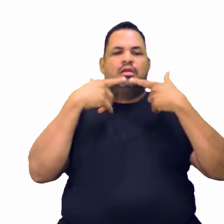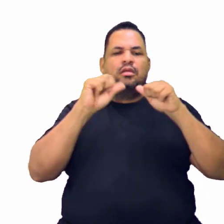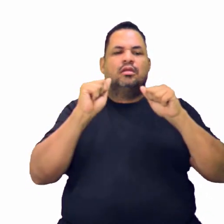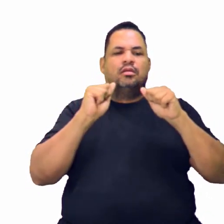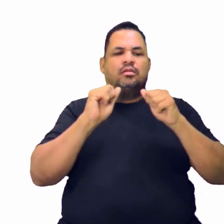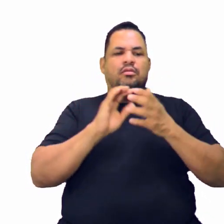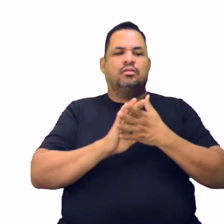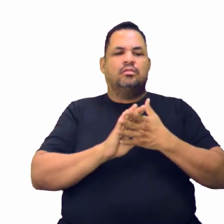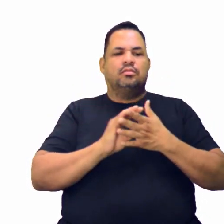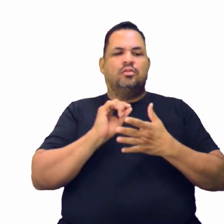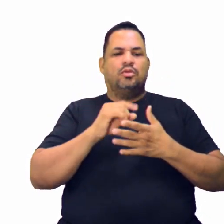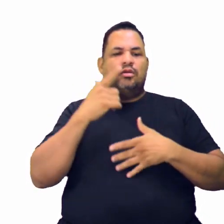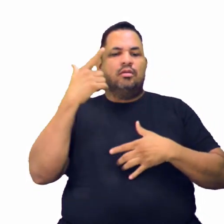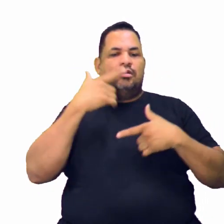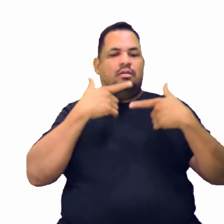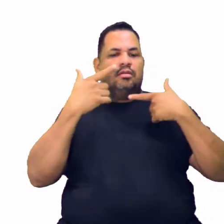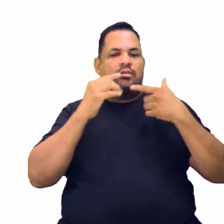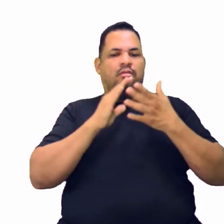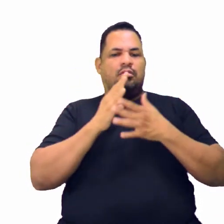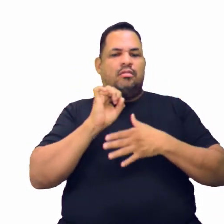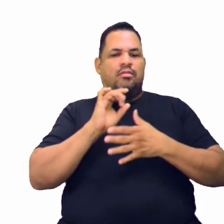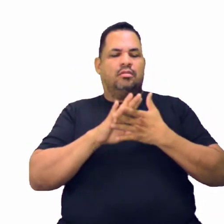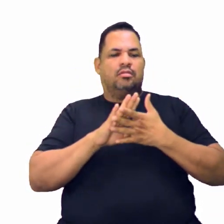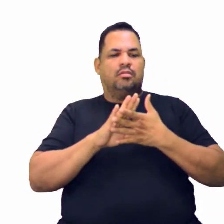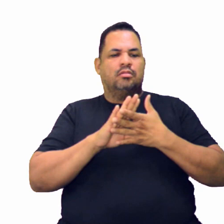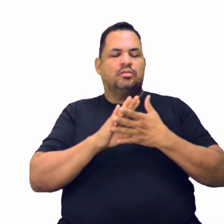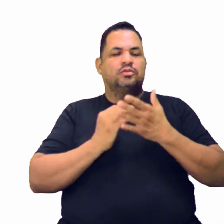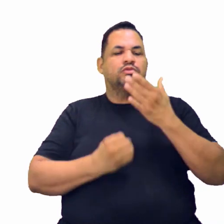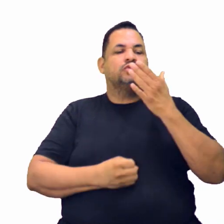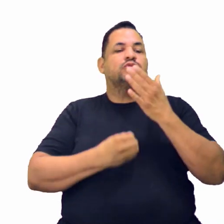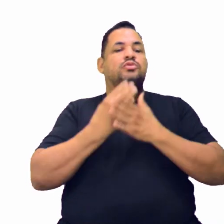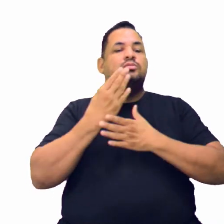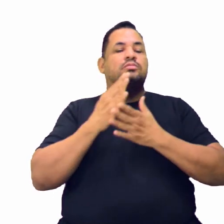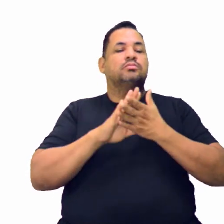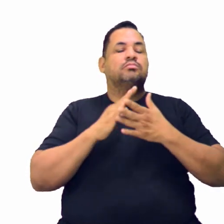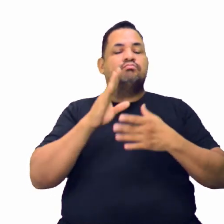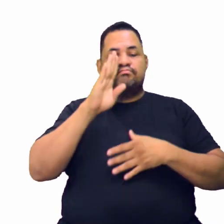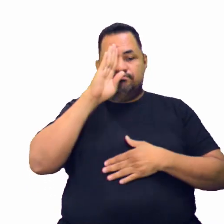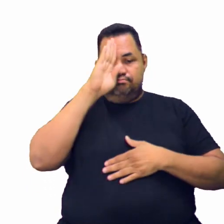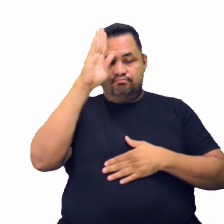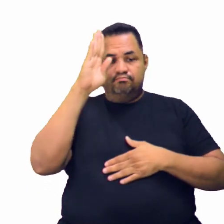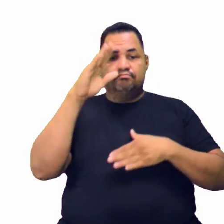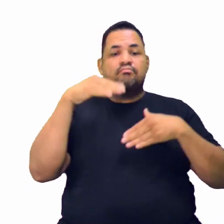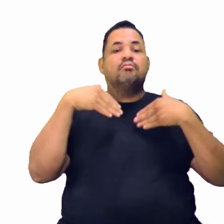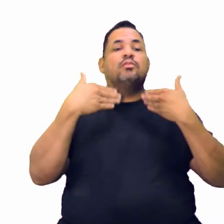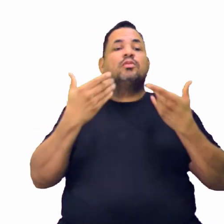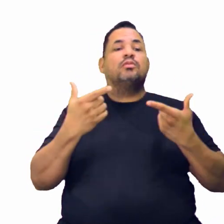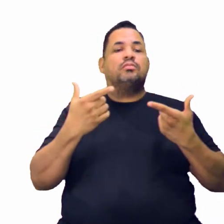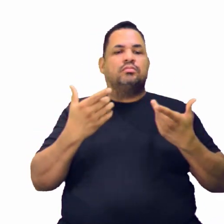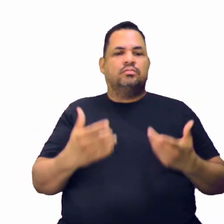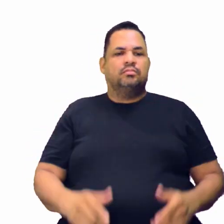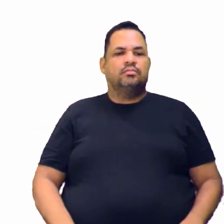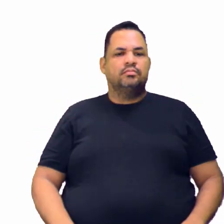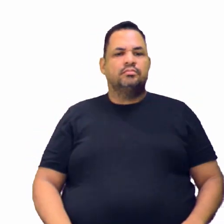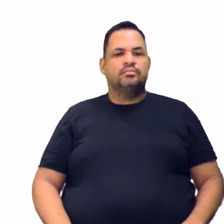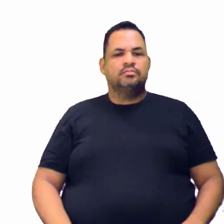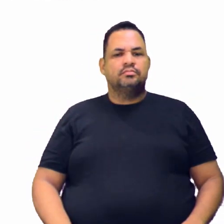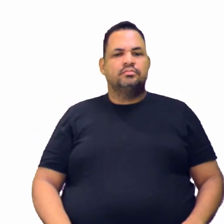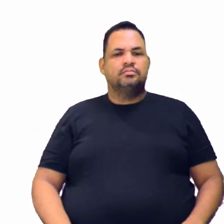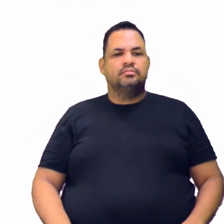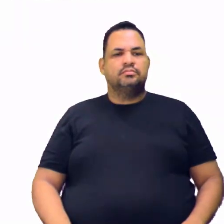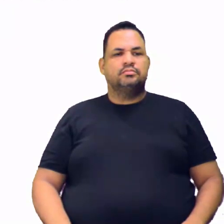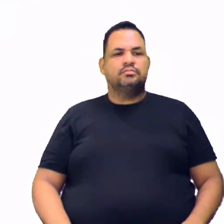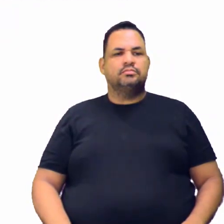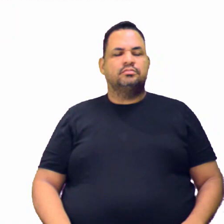O efeito de humor presente no cartoon decorre principalmente de, olha